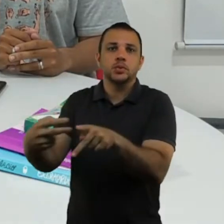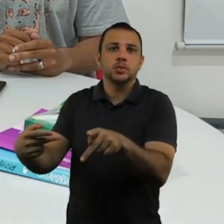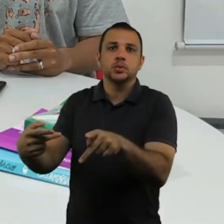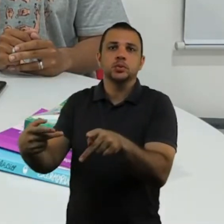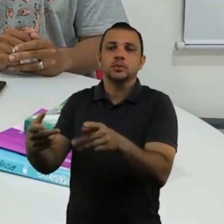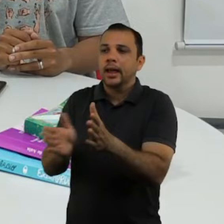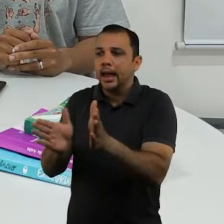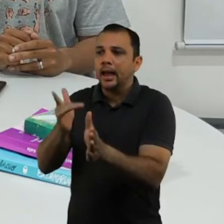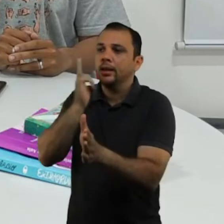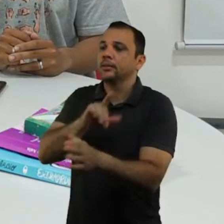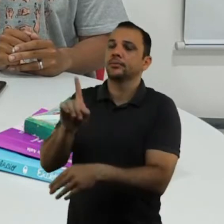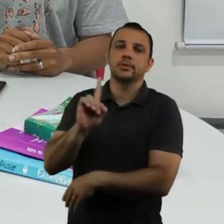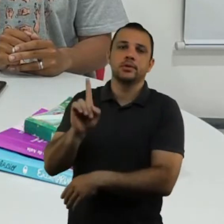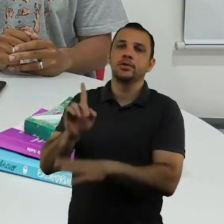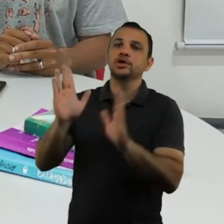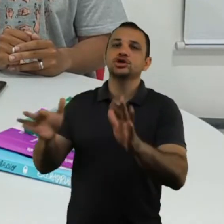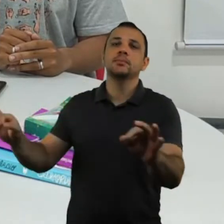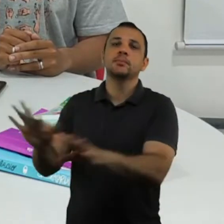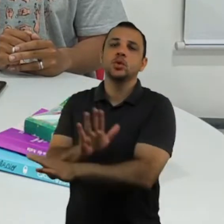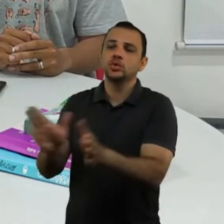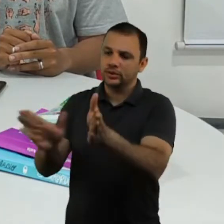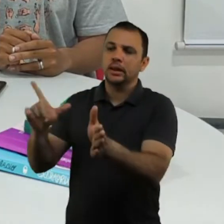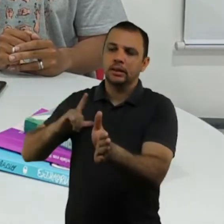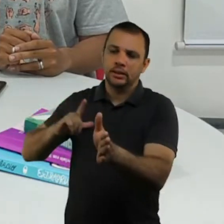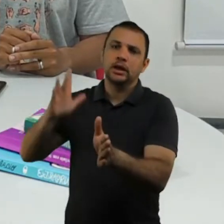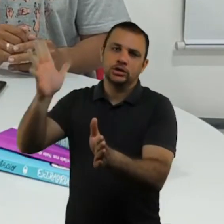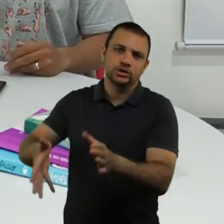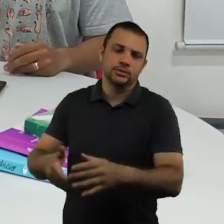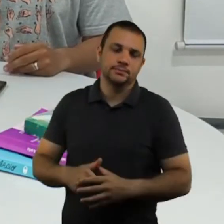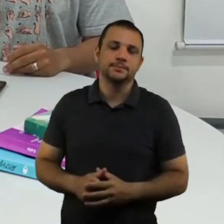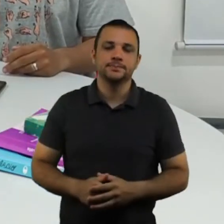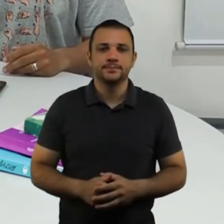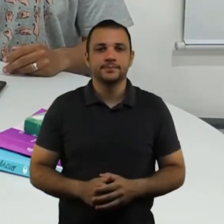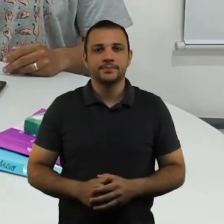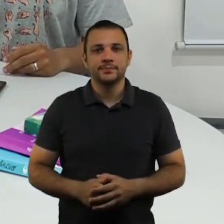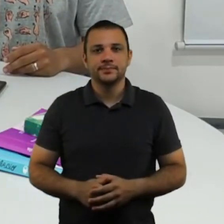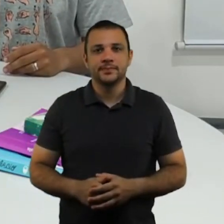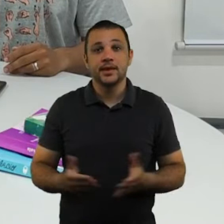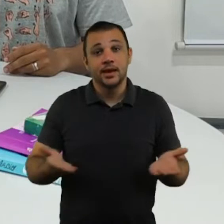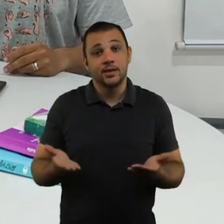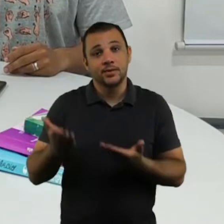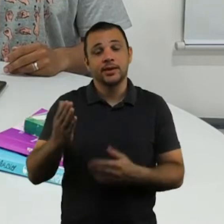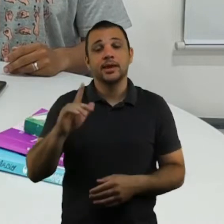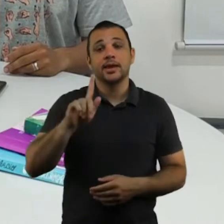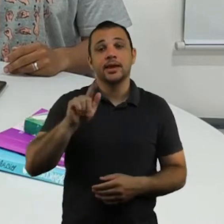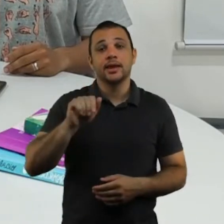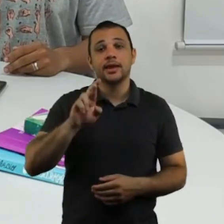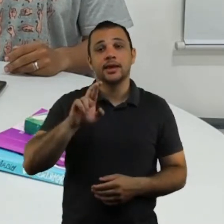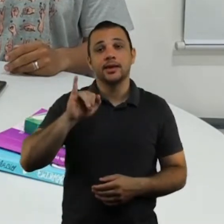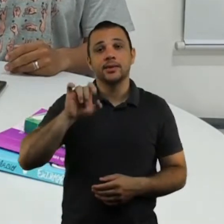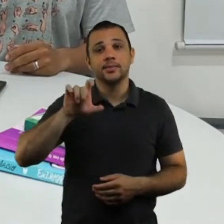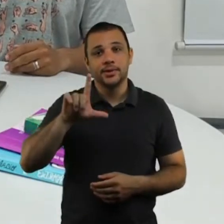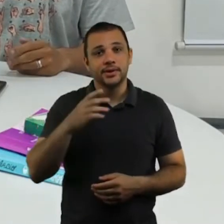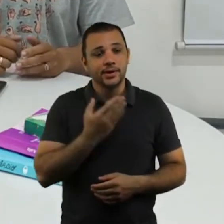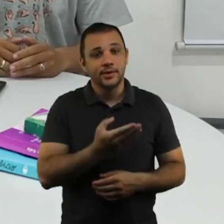E agora, passando a palavra ao Gabriel, para a gente falar sobre alguns recursos que são